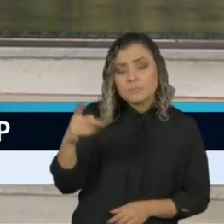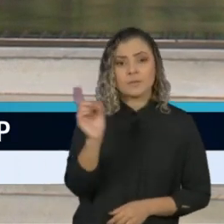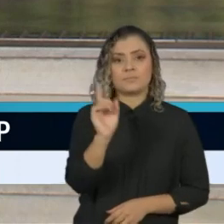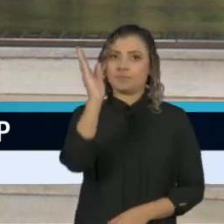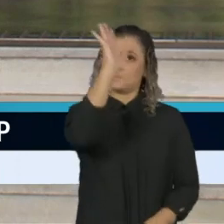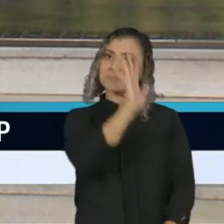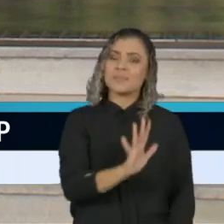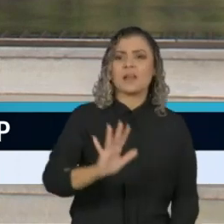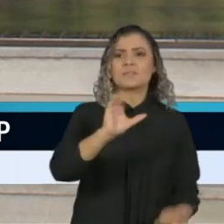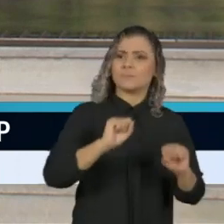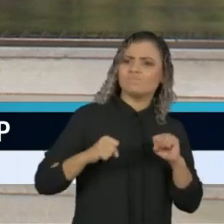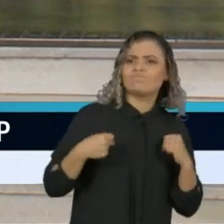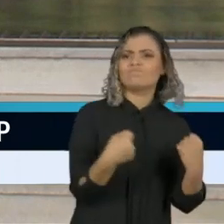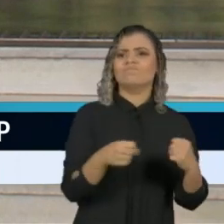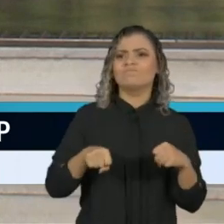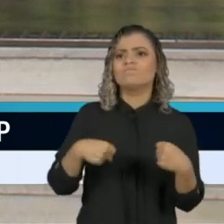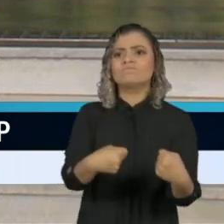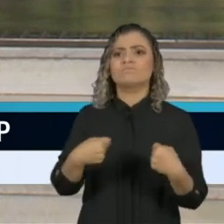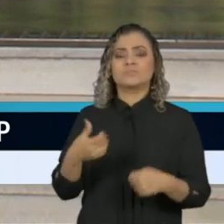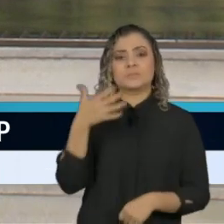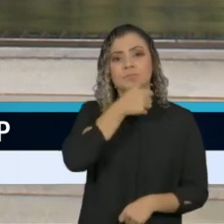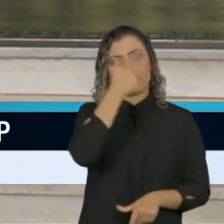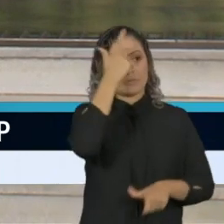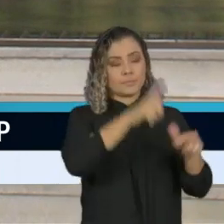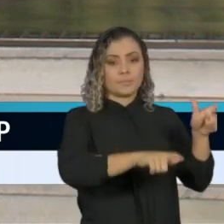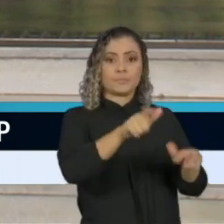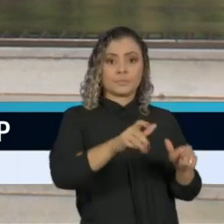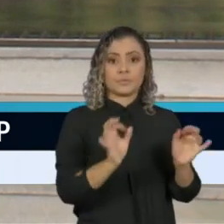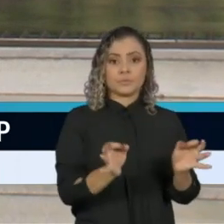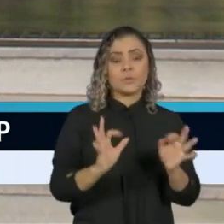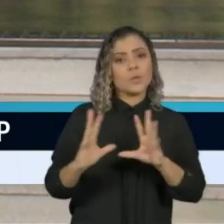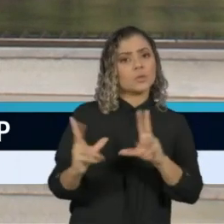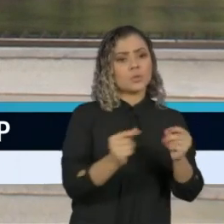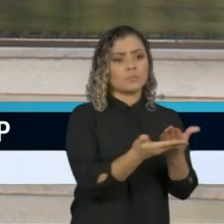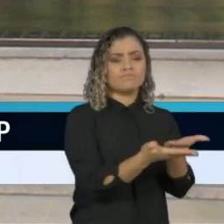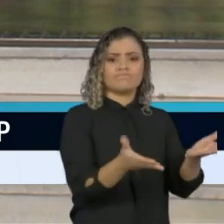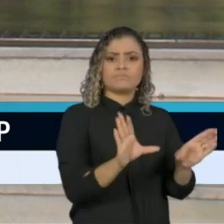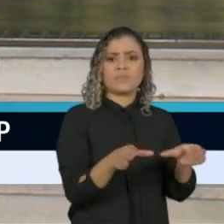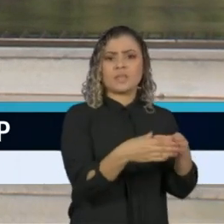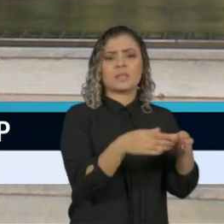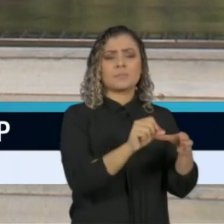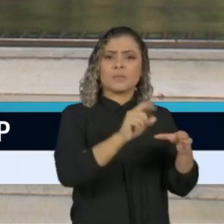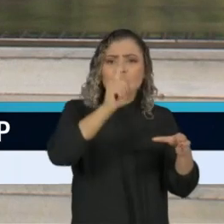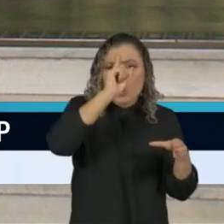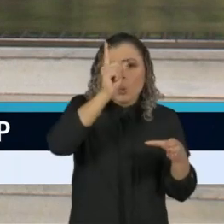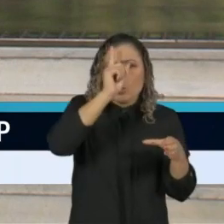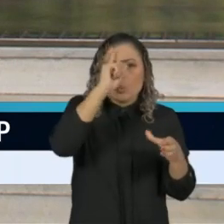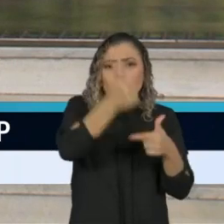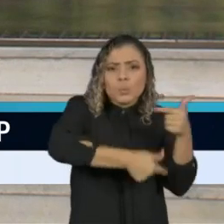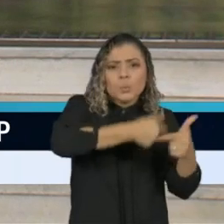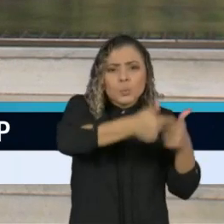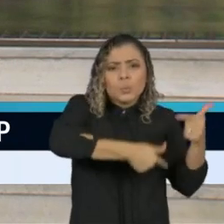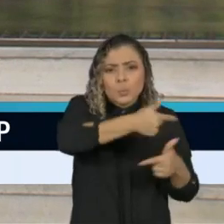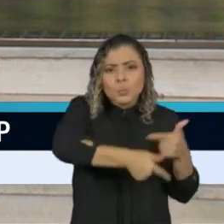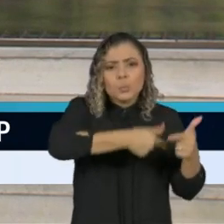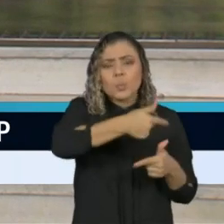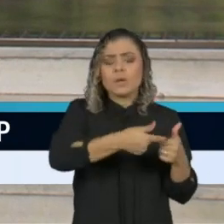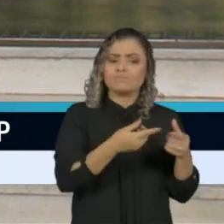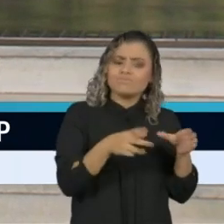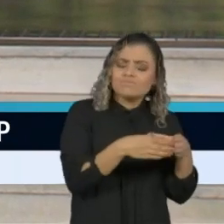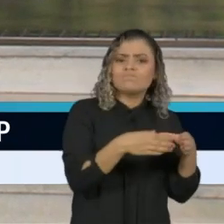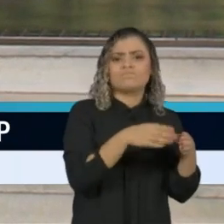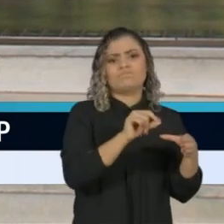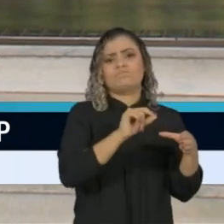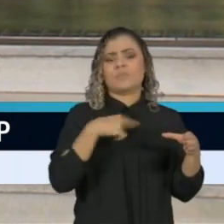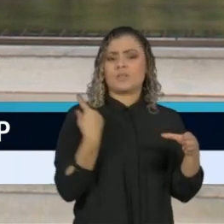vêm dedicando para salvar vidas. A todos eles que diariamente cumprem esta missão,